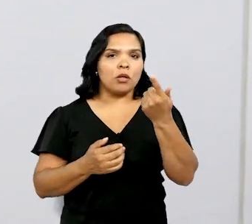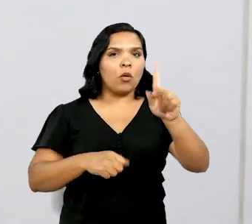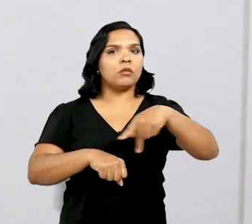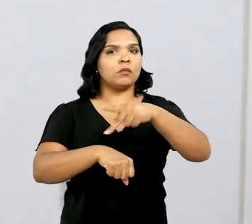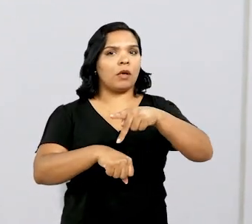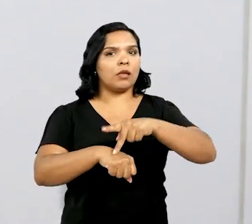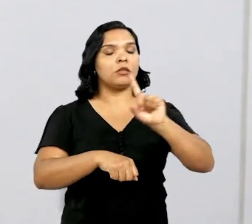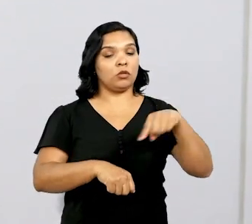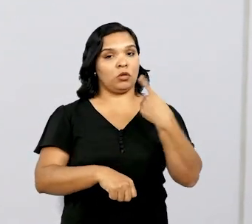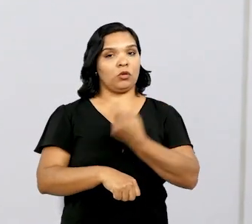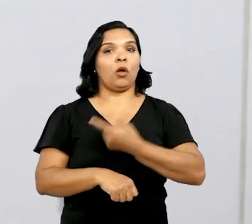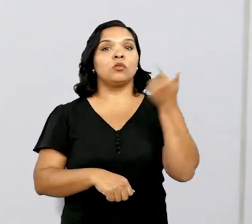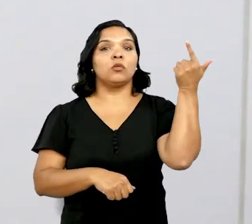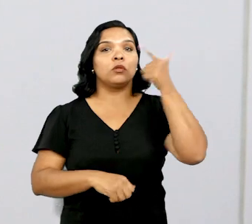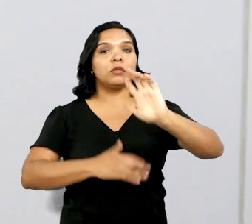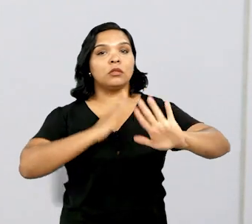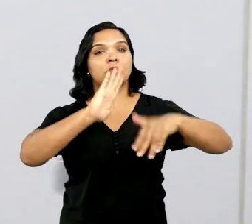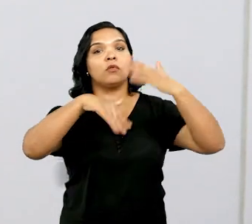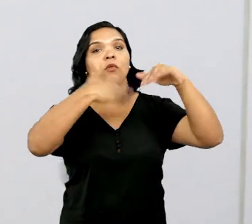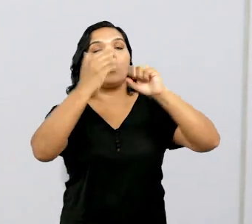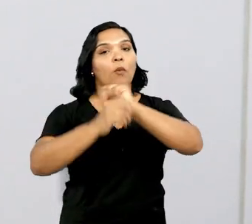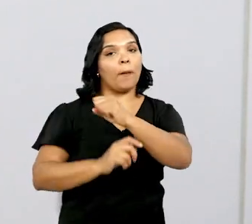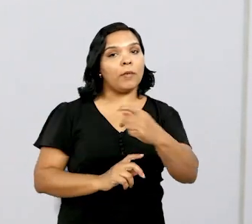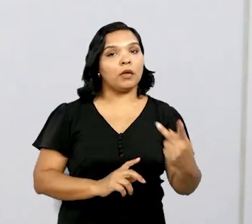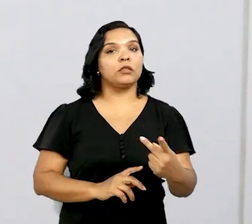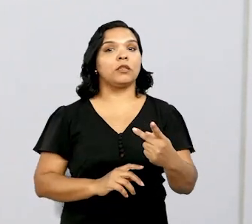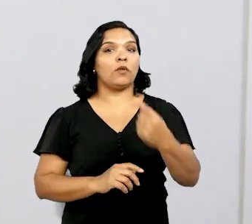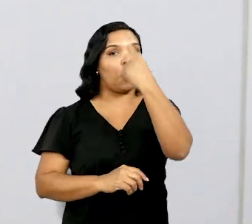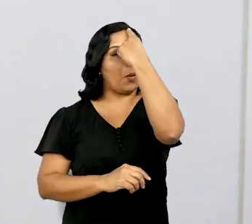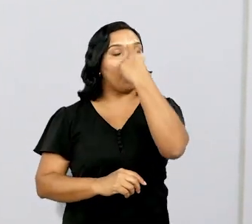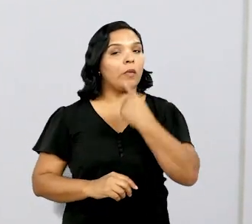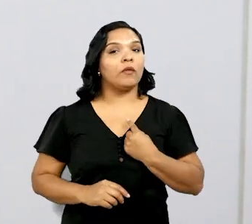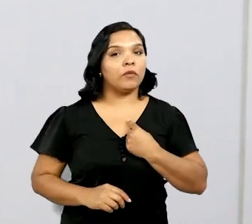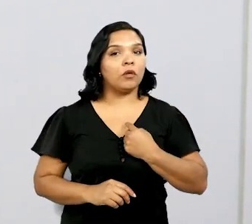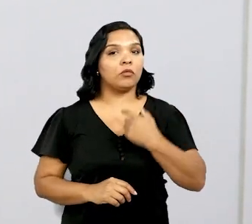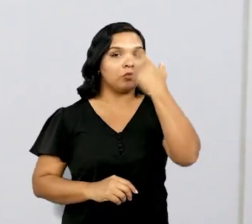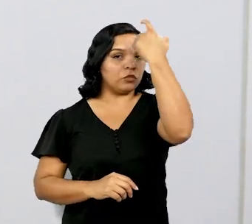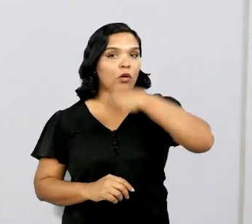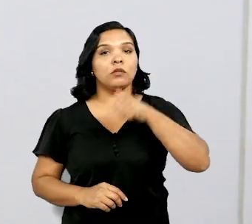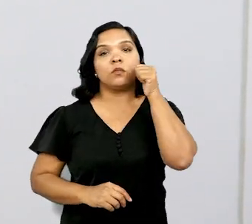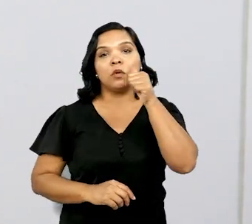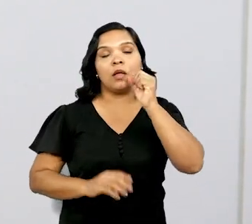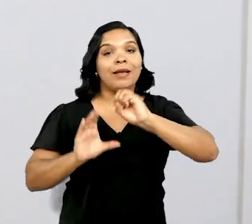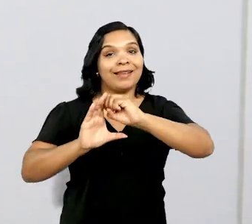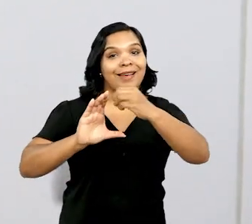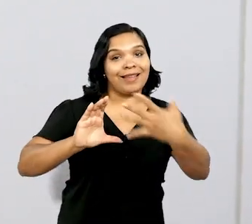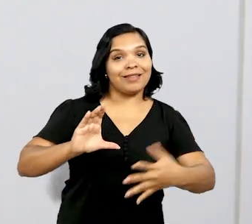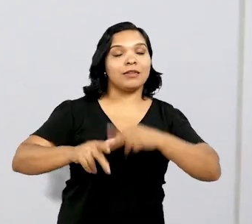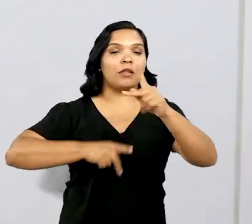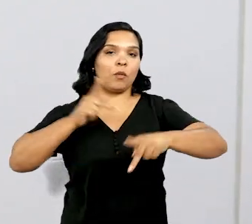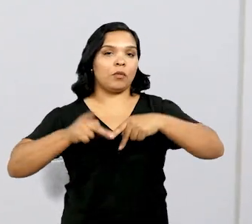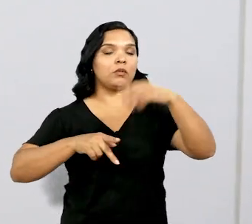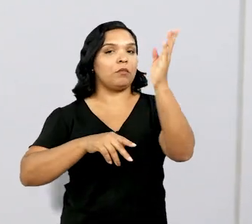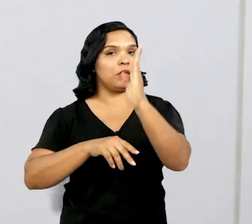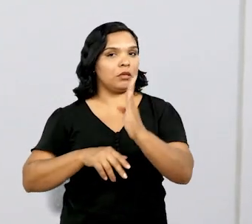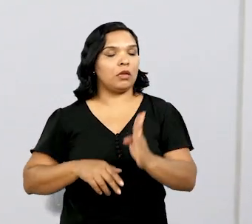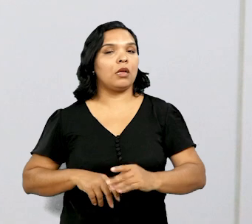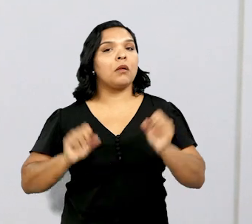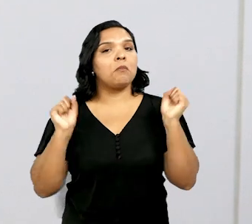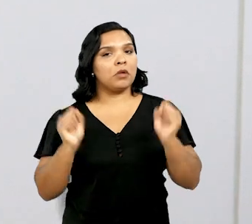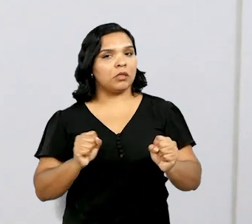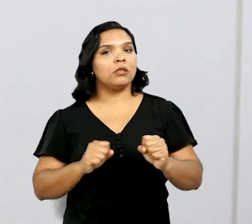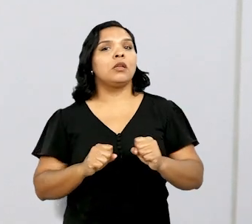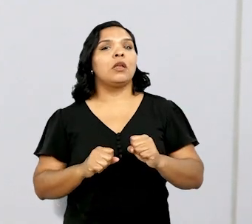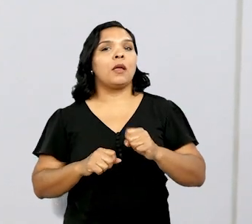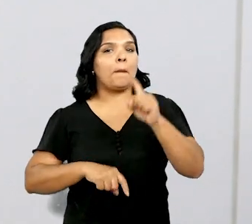outros países, se a gente conseguisse desenvolver um aplicativo com o perfil das nossas mulheres, com as características da nossa população,